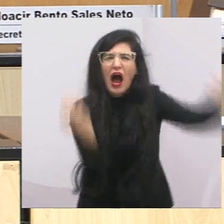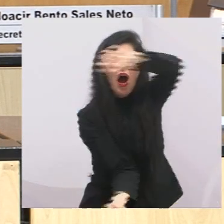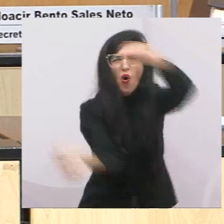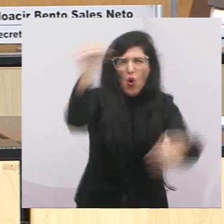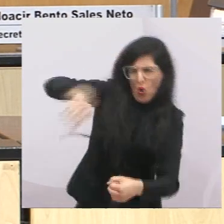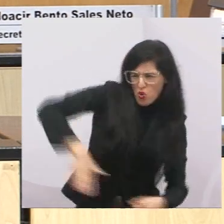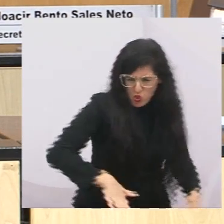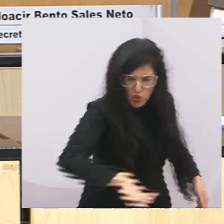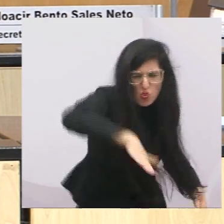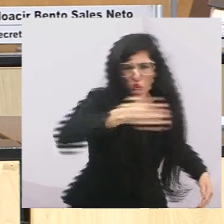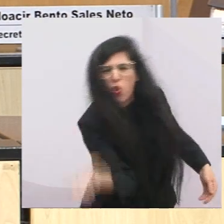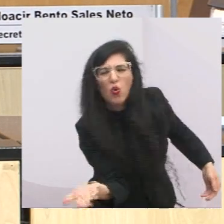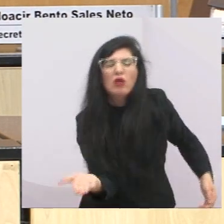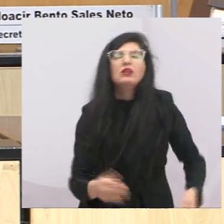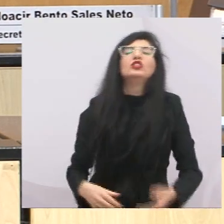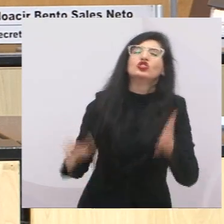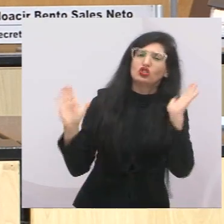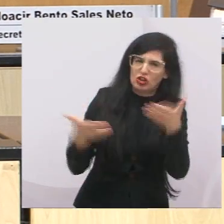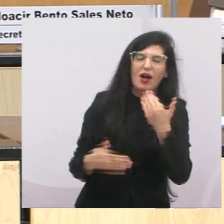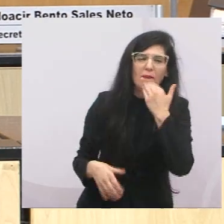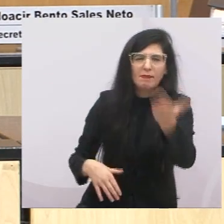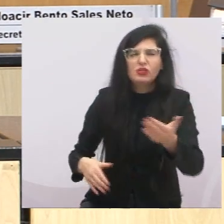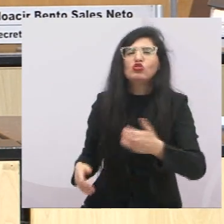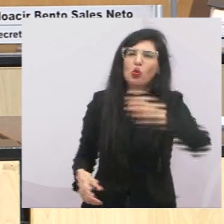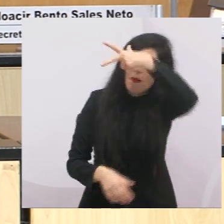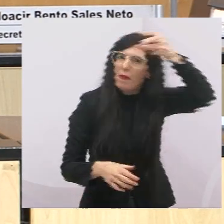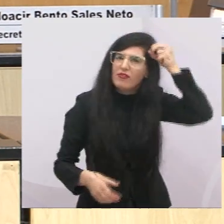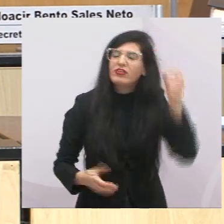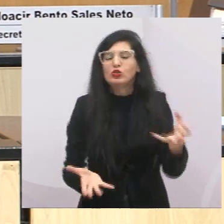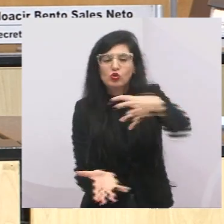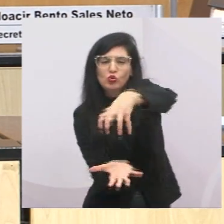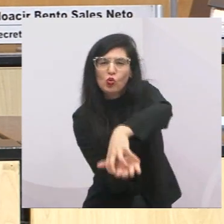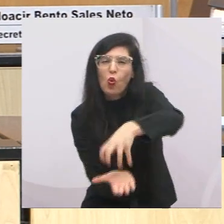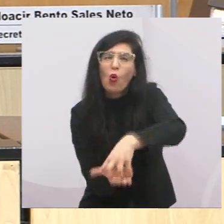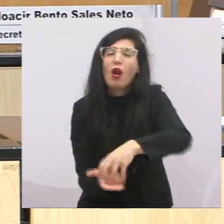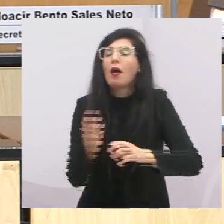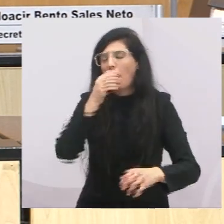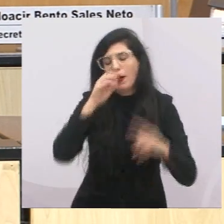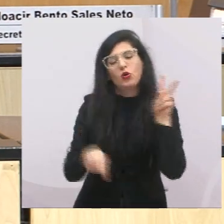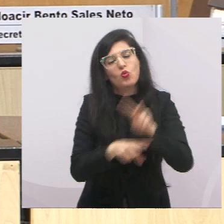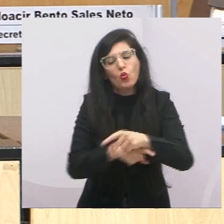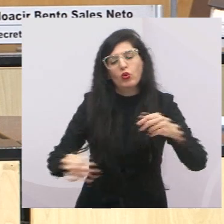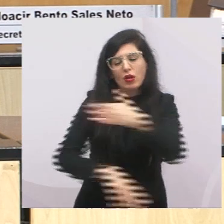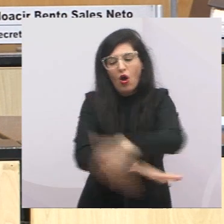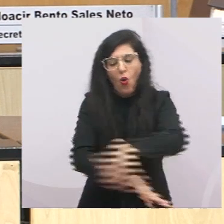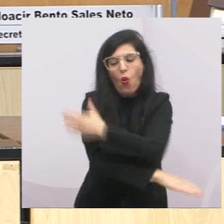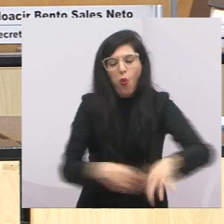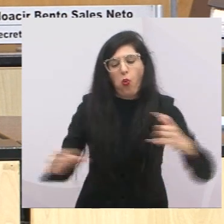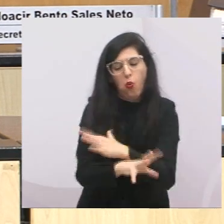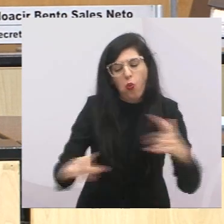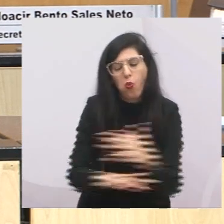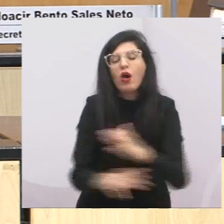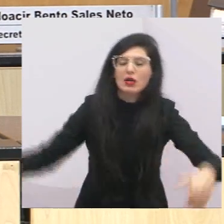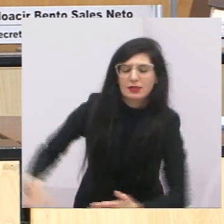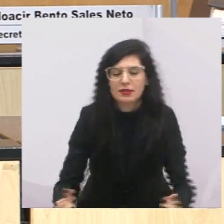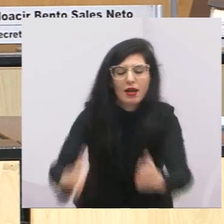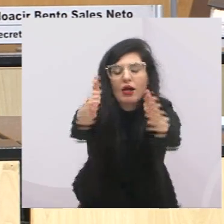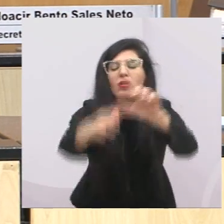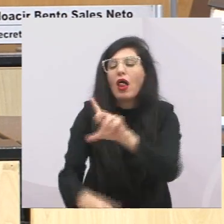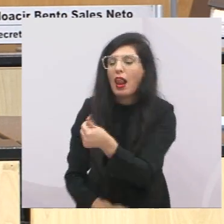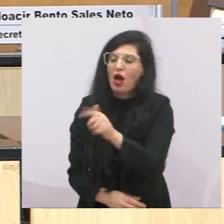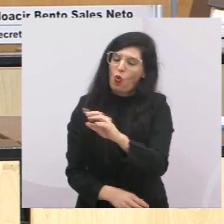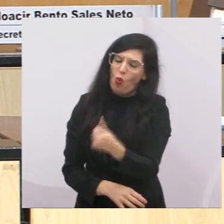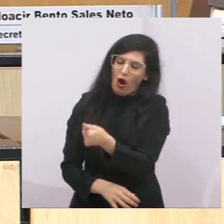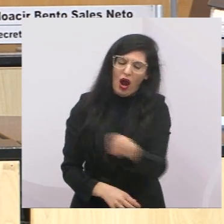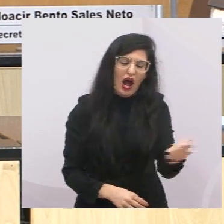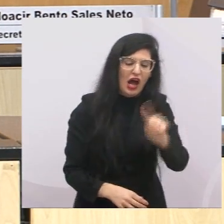ofícios enviados para a Secretaria de Mobilidade Urbana, solicitando a sinalização da estrada do bairro Lagoa Azul e a construção